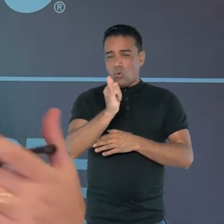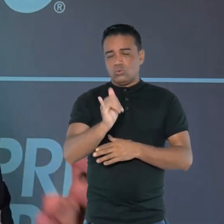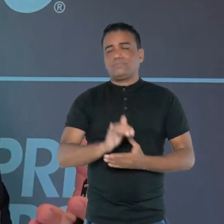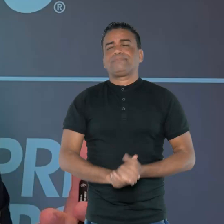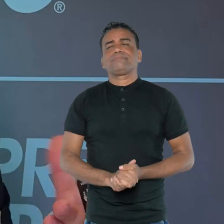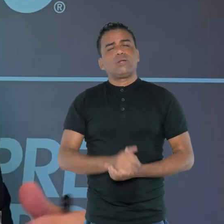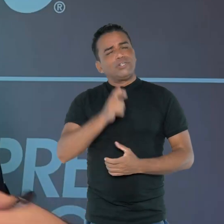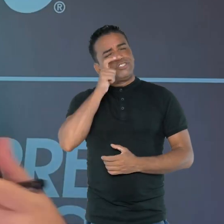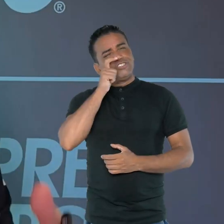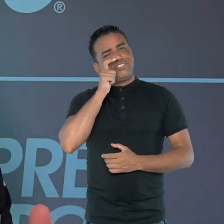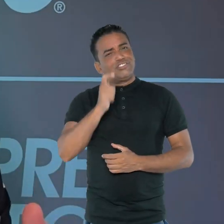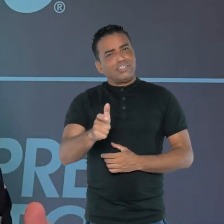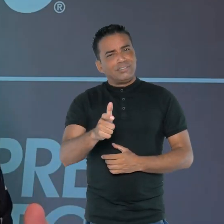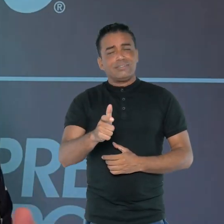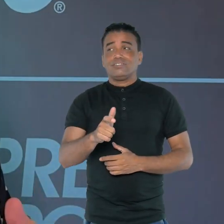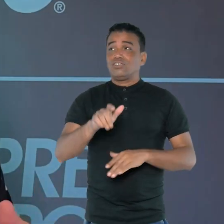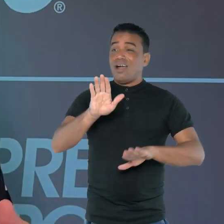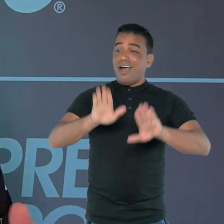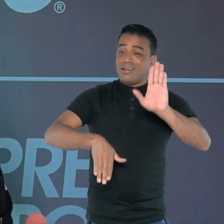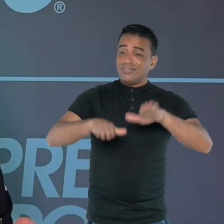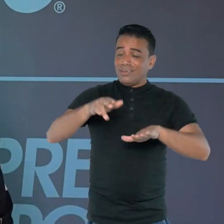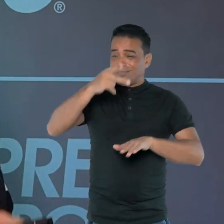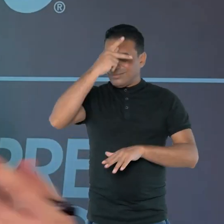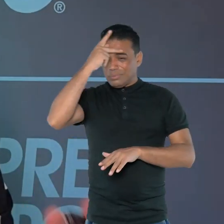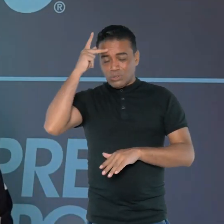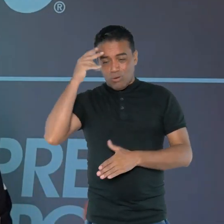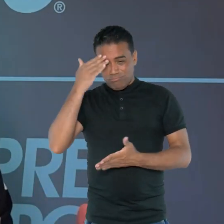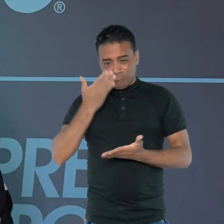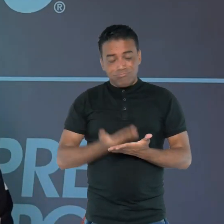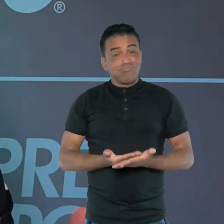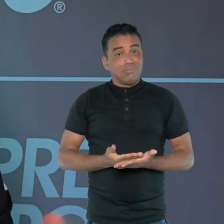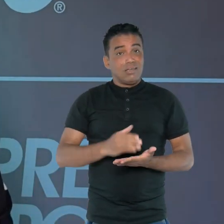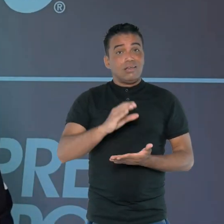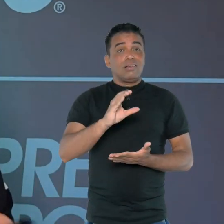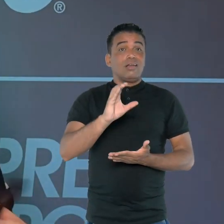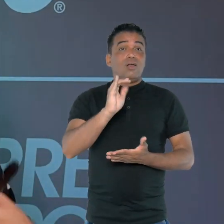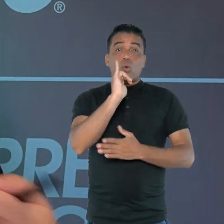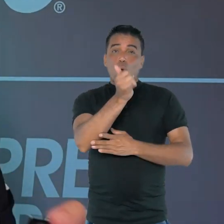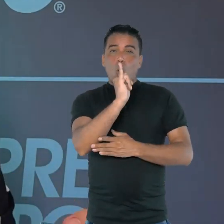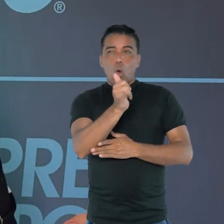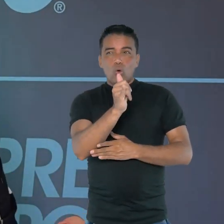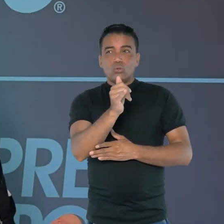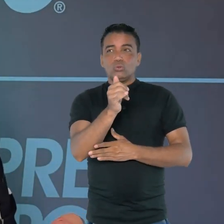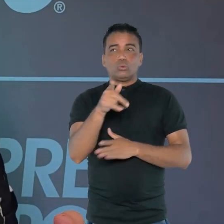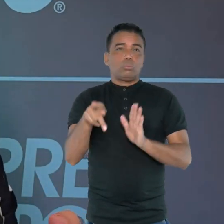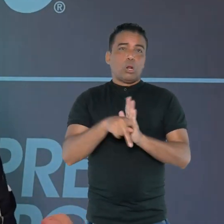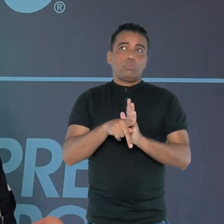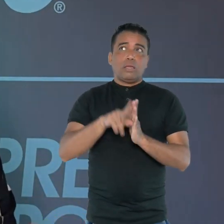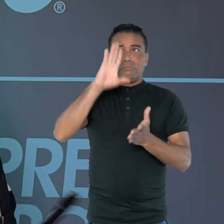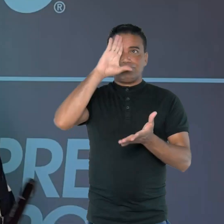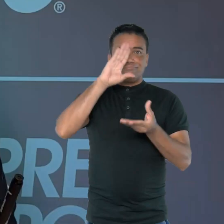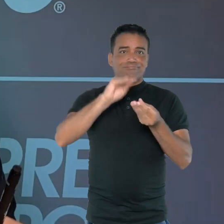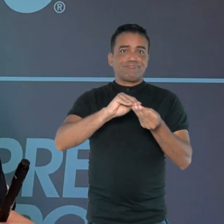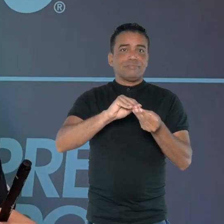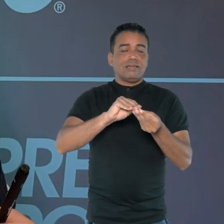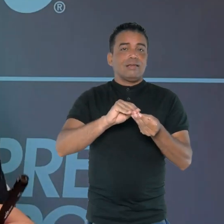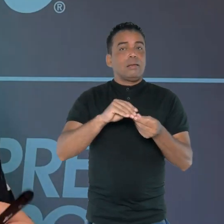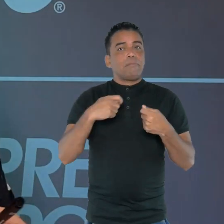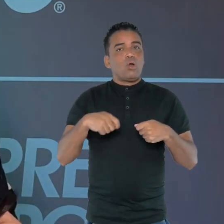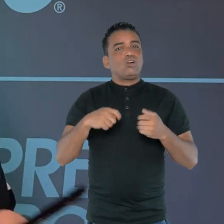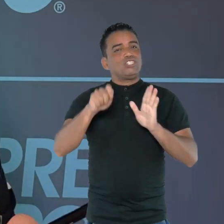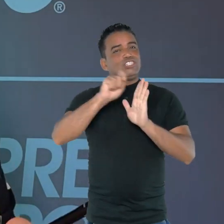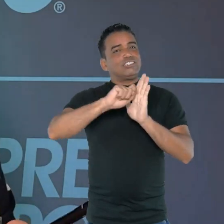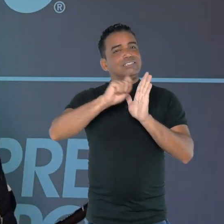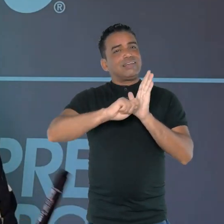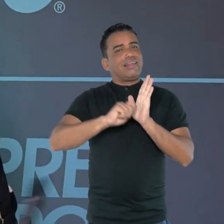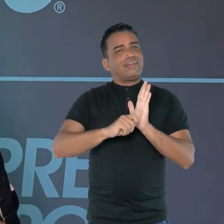que muitas vezes as pessoas acreditam que o conto, seja pela sua brevidade, ele pode ser uma escrita